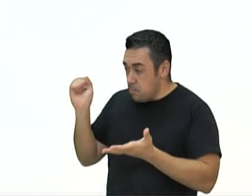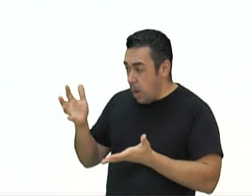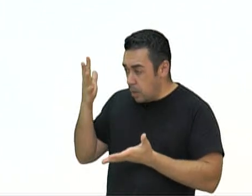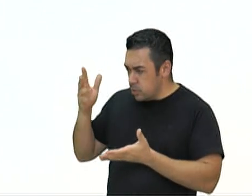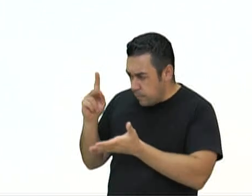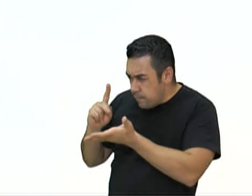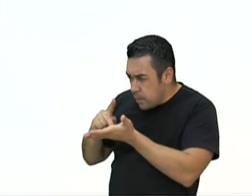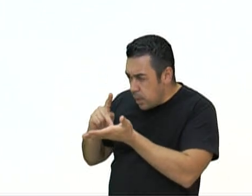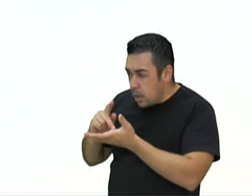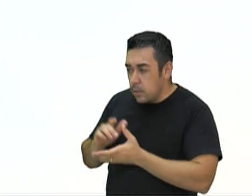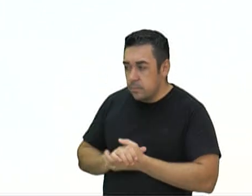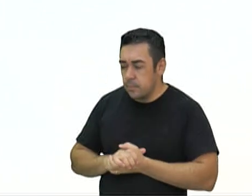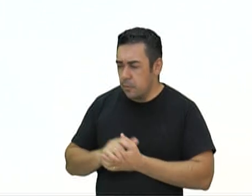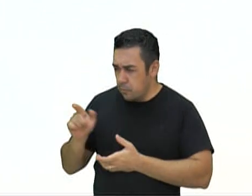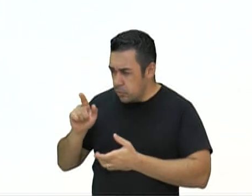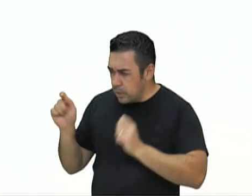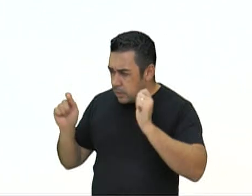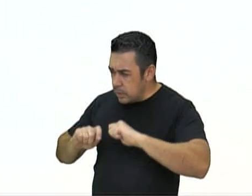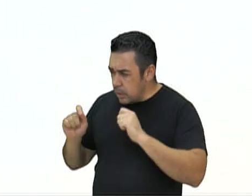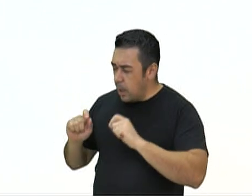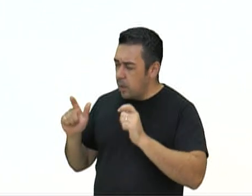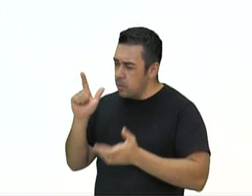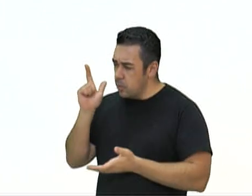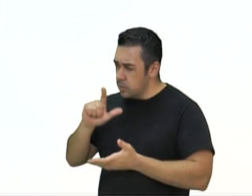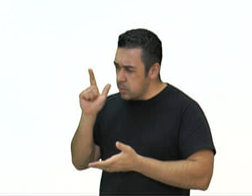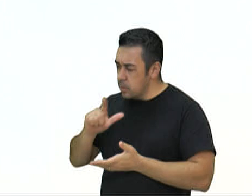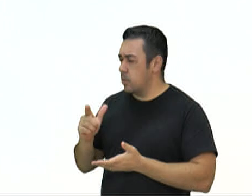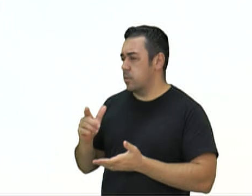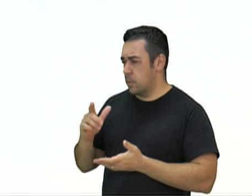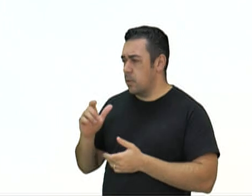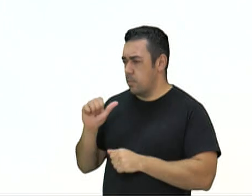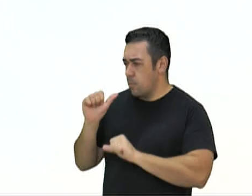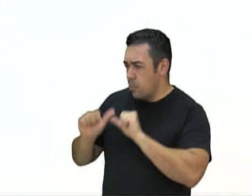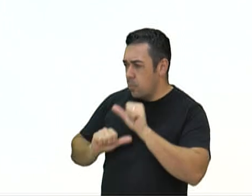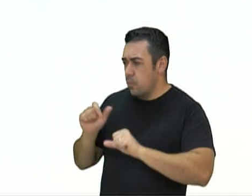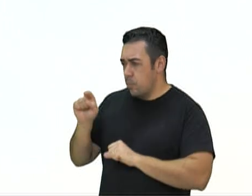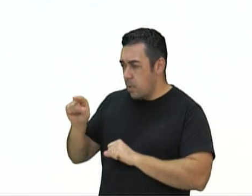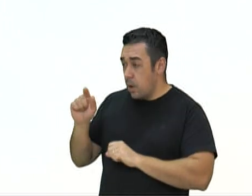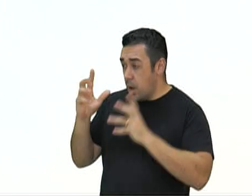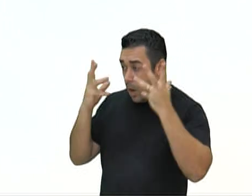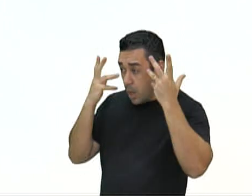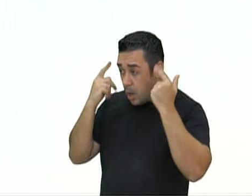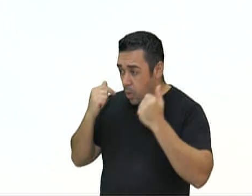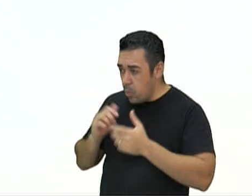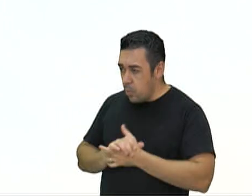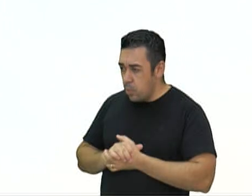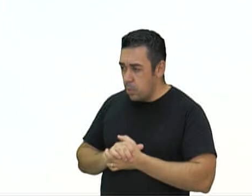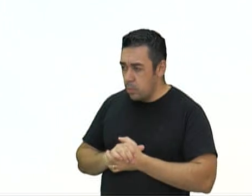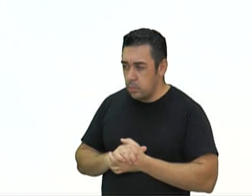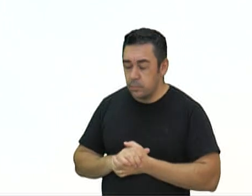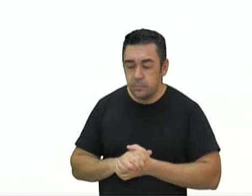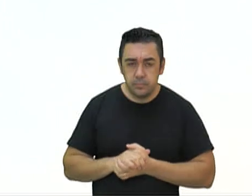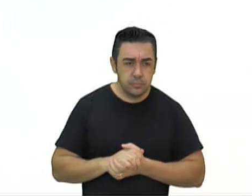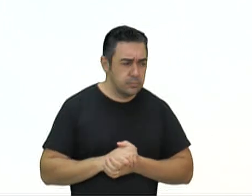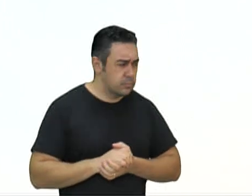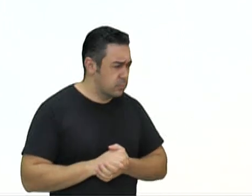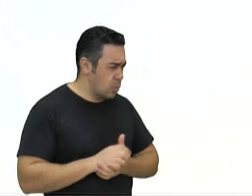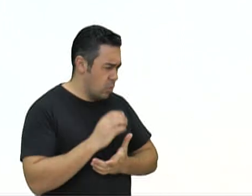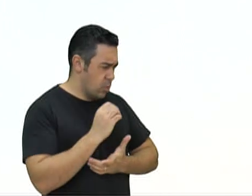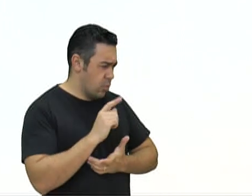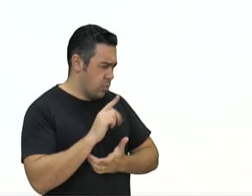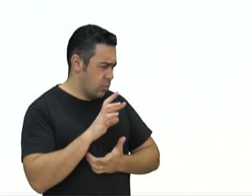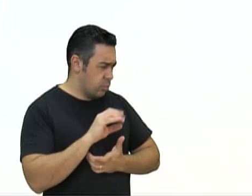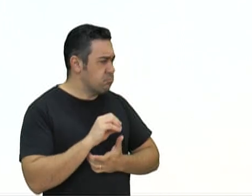É verdade? Será que vós conseguiríeis transformar-vos num leão?" Ao ouvir isto, o